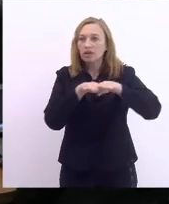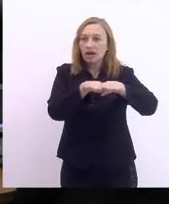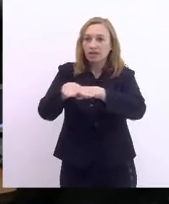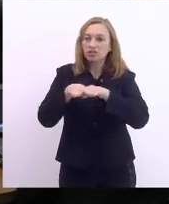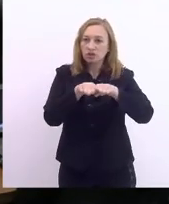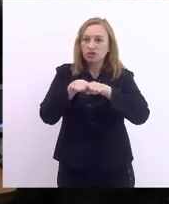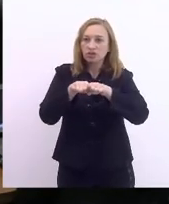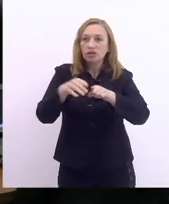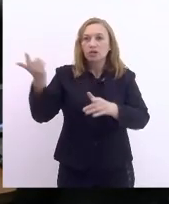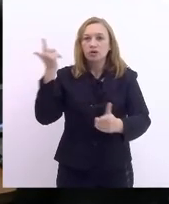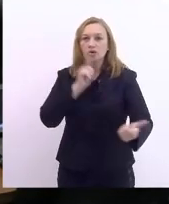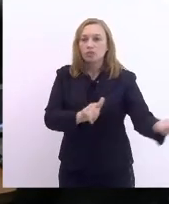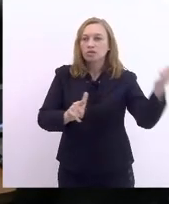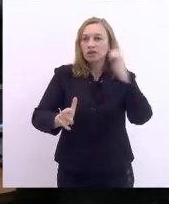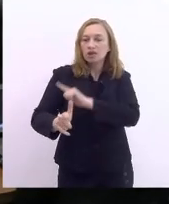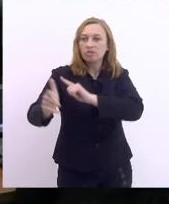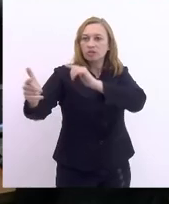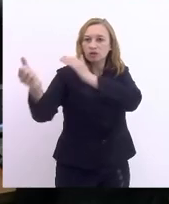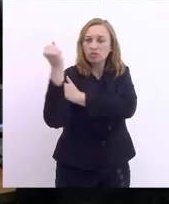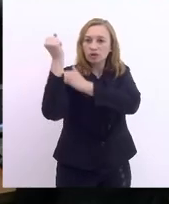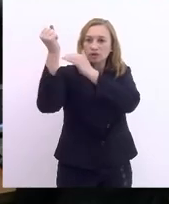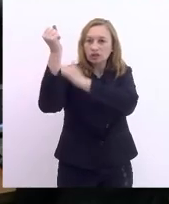igualdade é